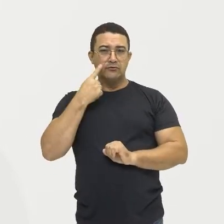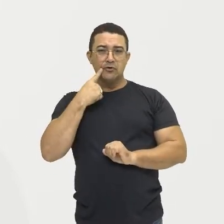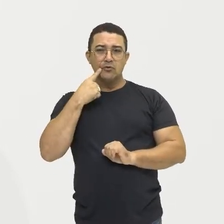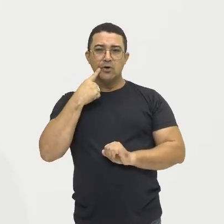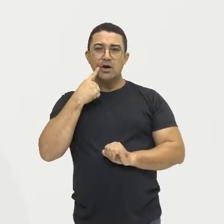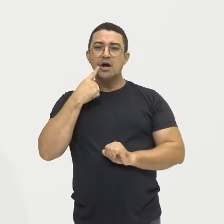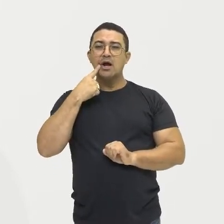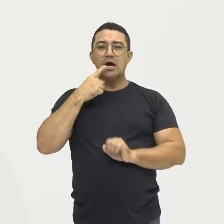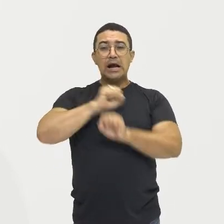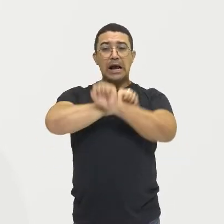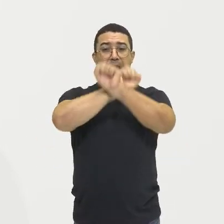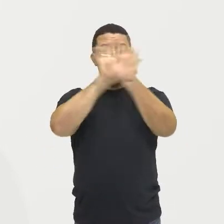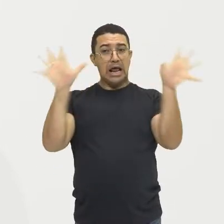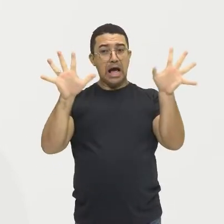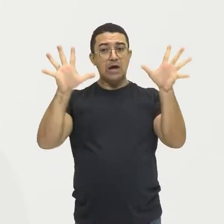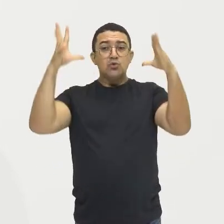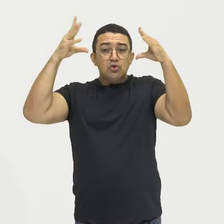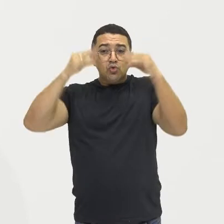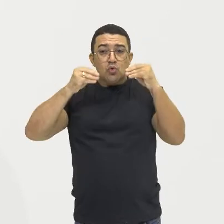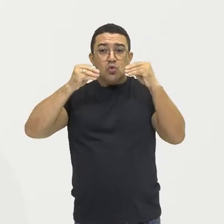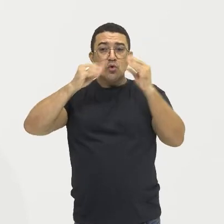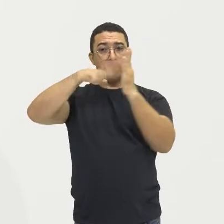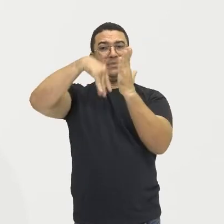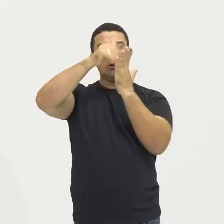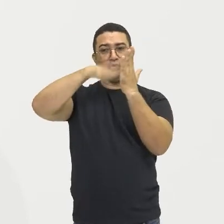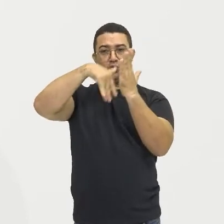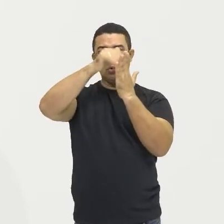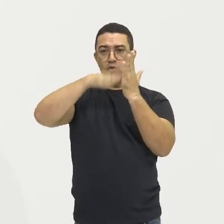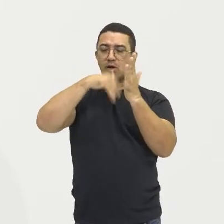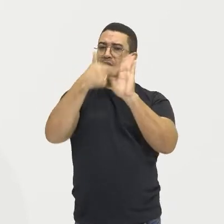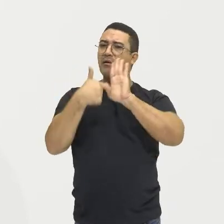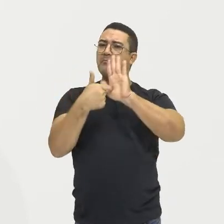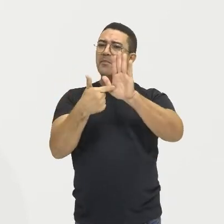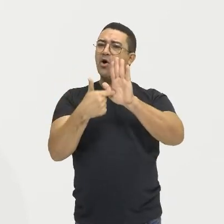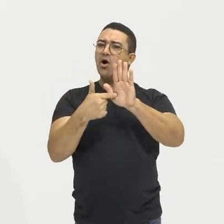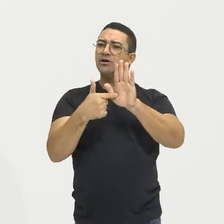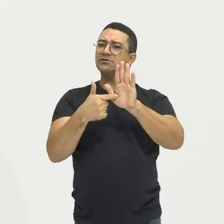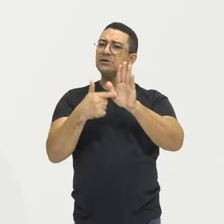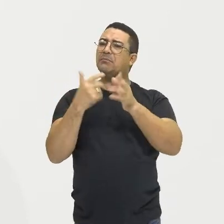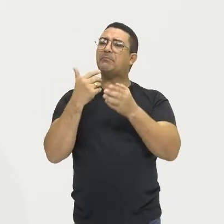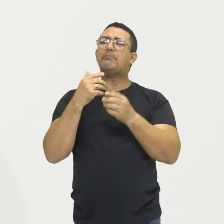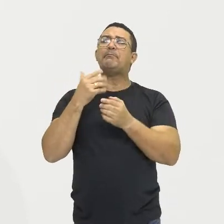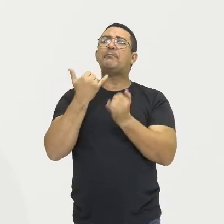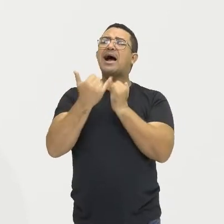claro e o escuro, que dá a sensação de